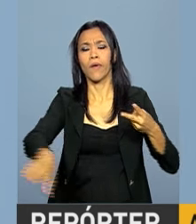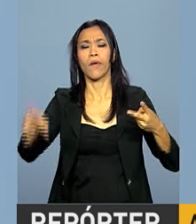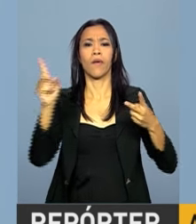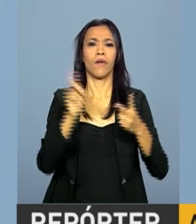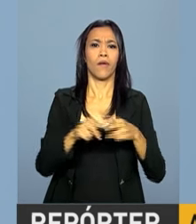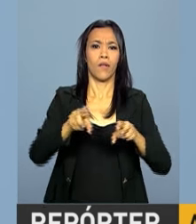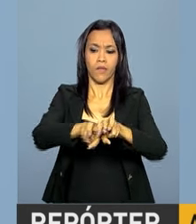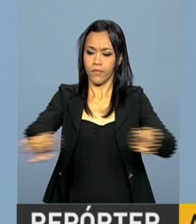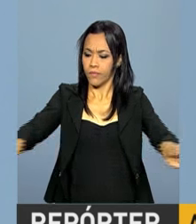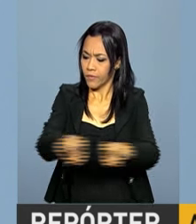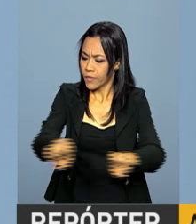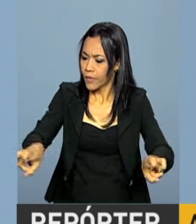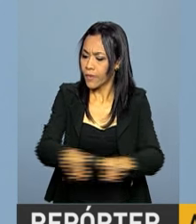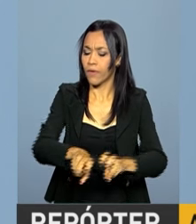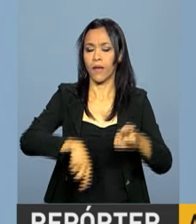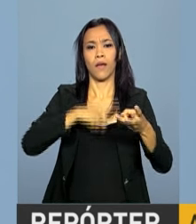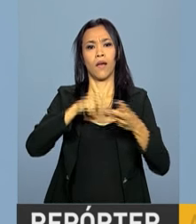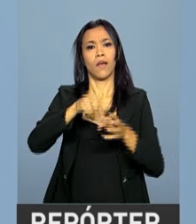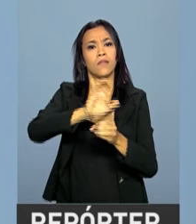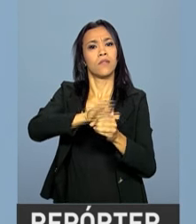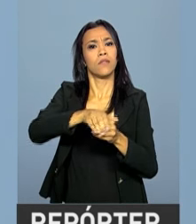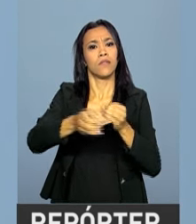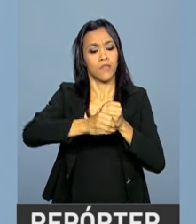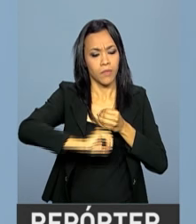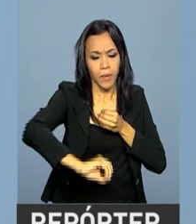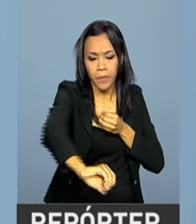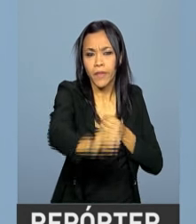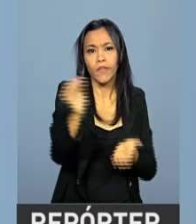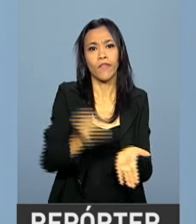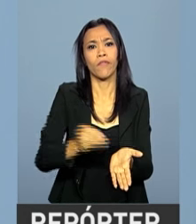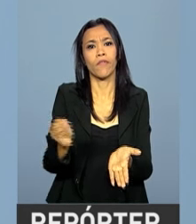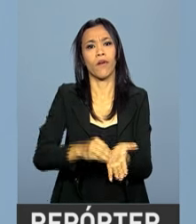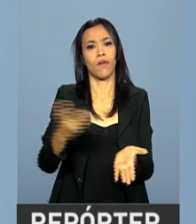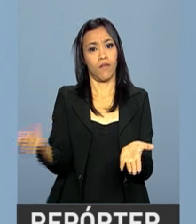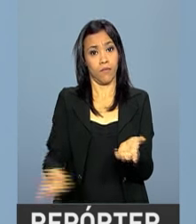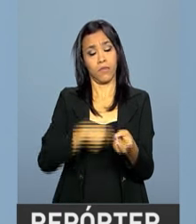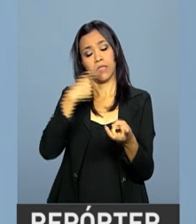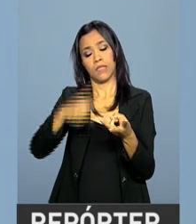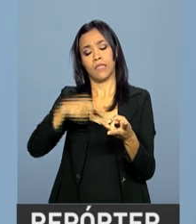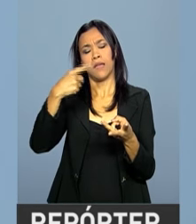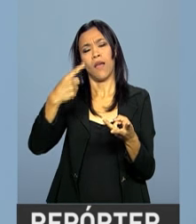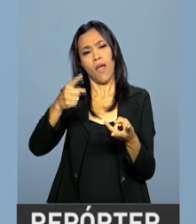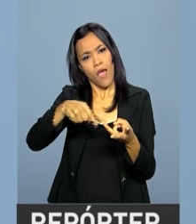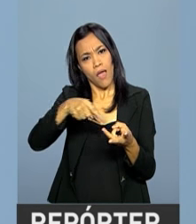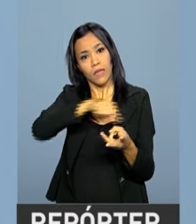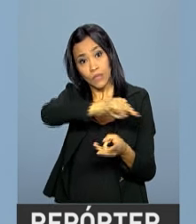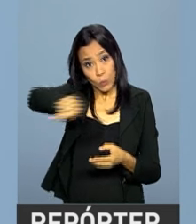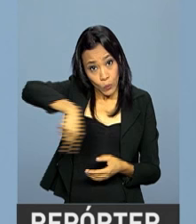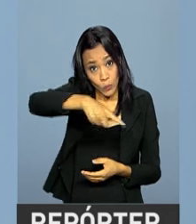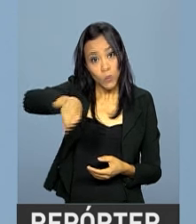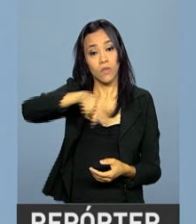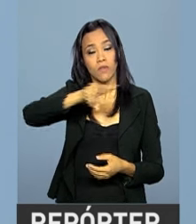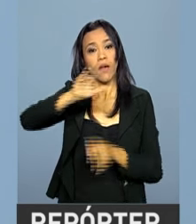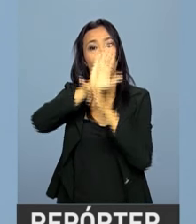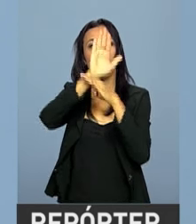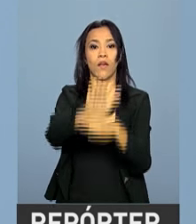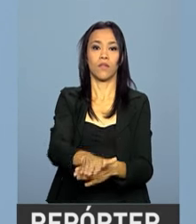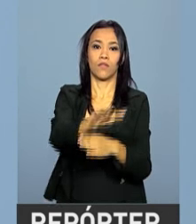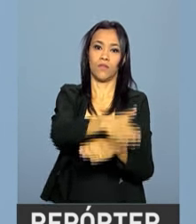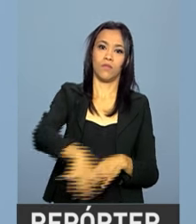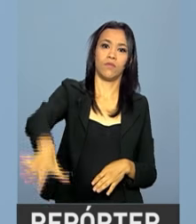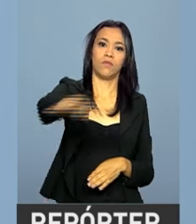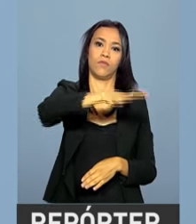pequenos municípios de saneamento básico, centros de iniciação, esporte, são obras que vão também gerar melhor atendimento ao